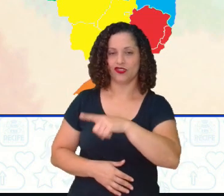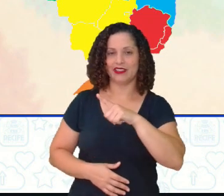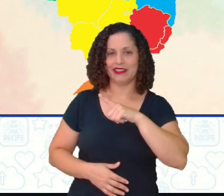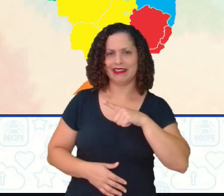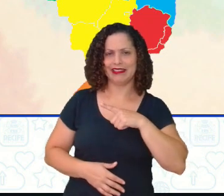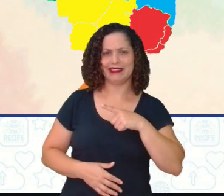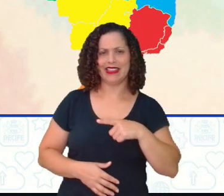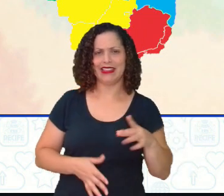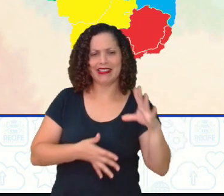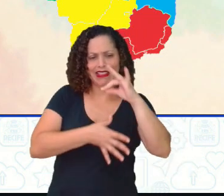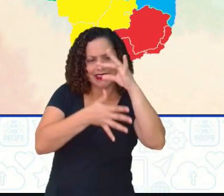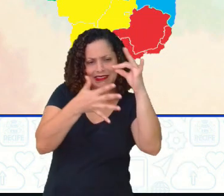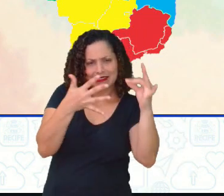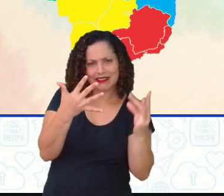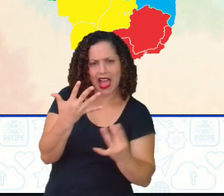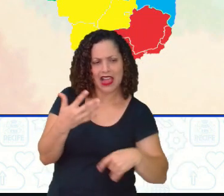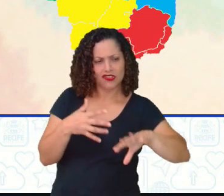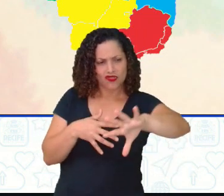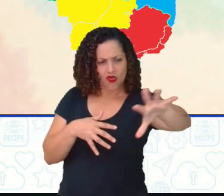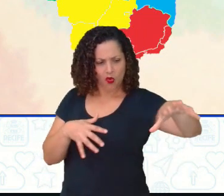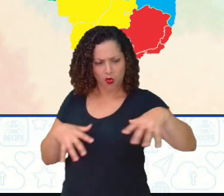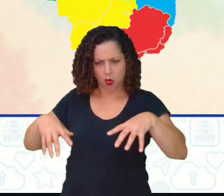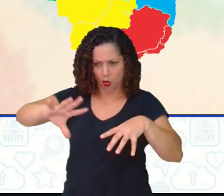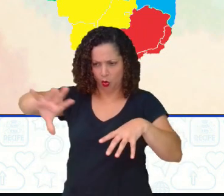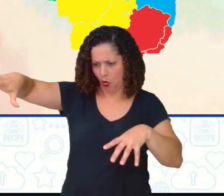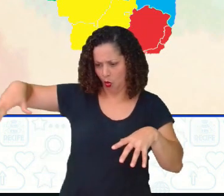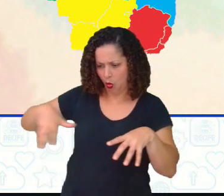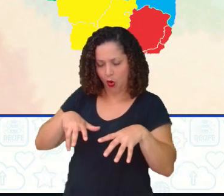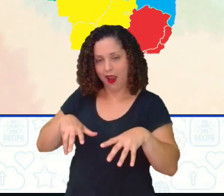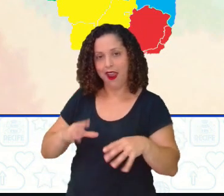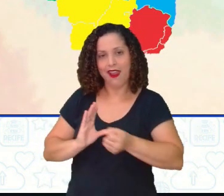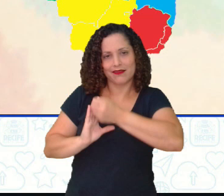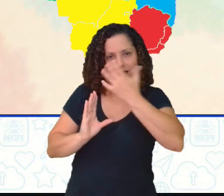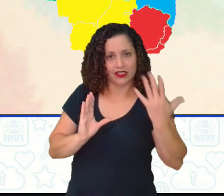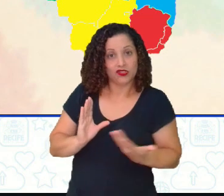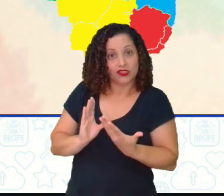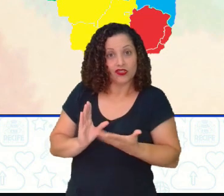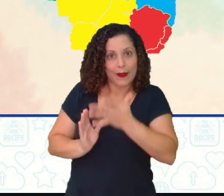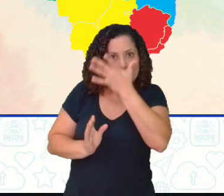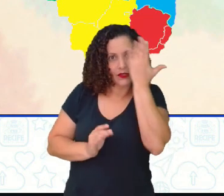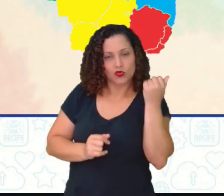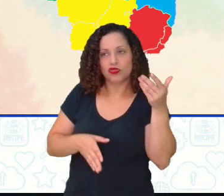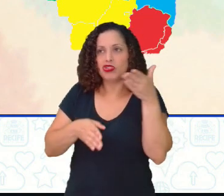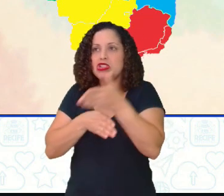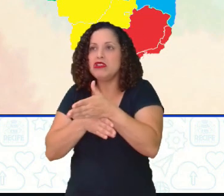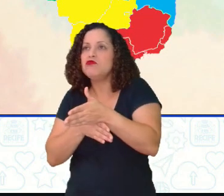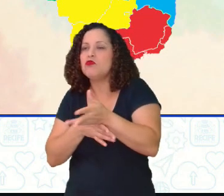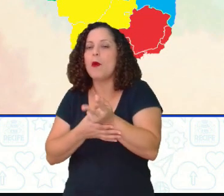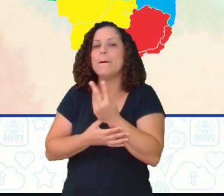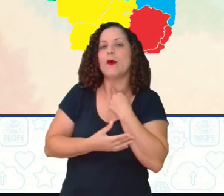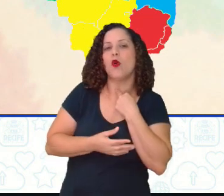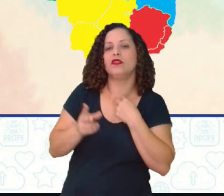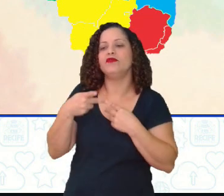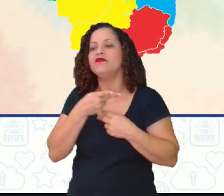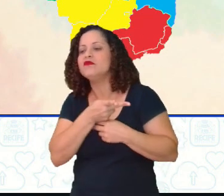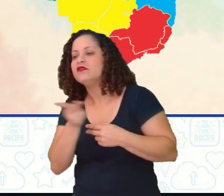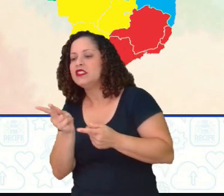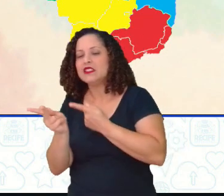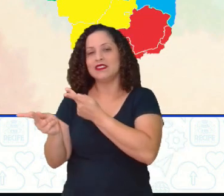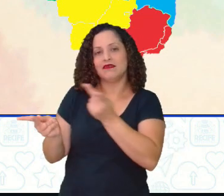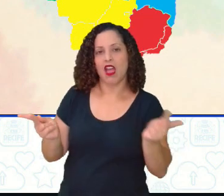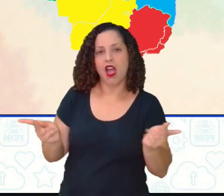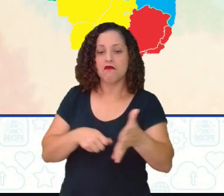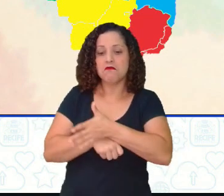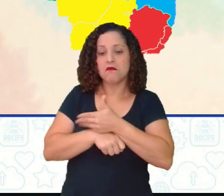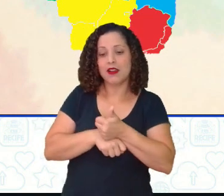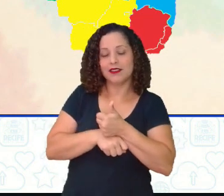recortes desses ambientes naturais, para que a gente que não tenha condições de ir visitar o bioma, né, no seu ambiente